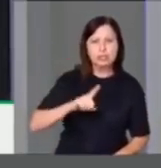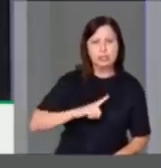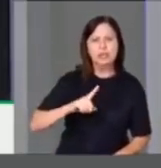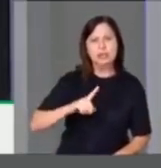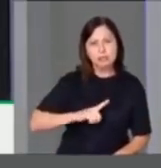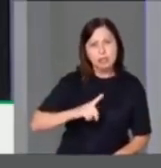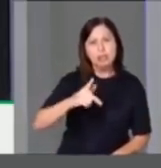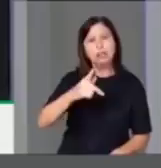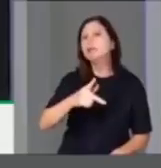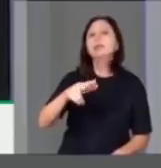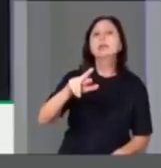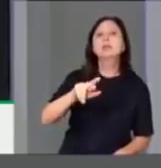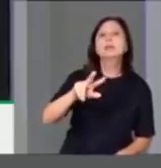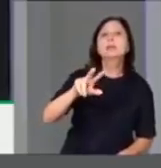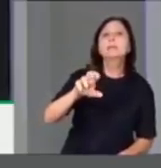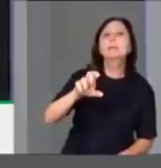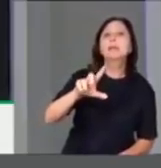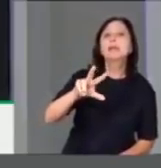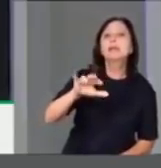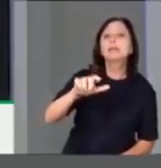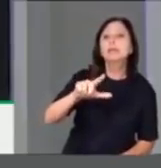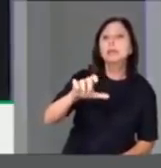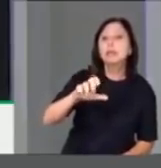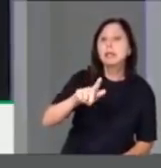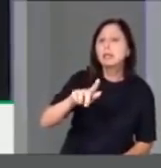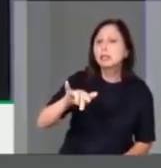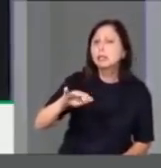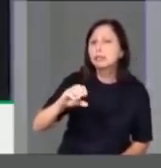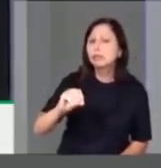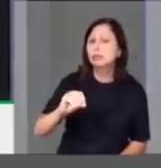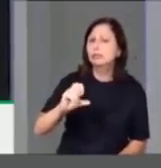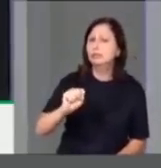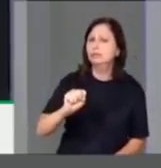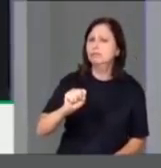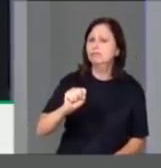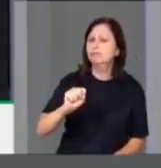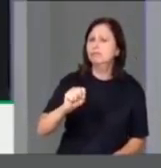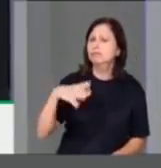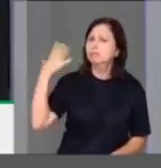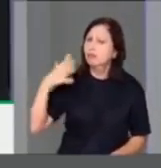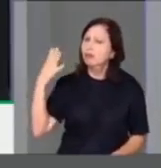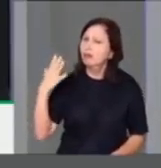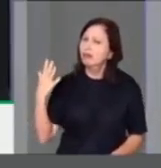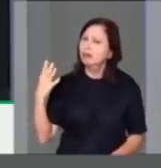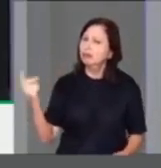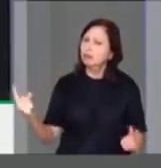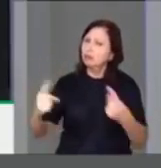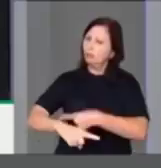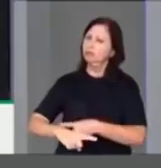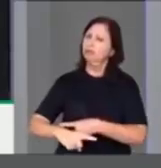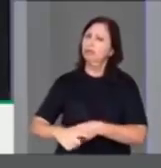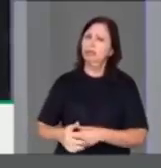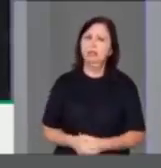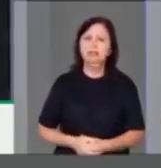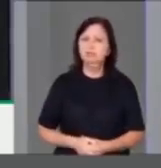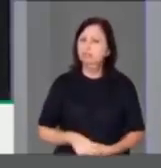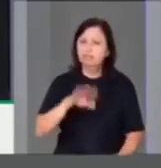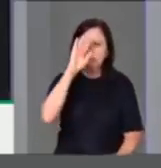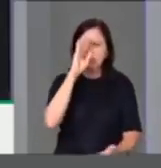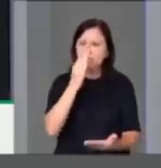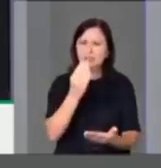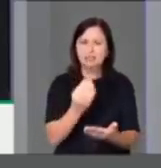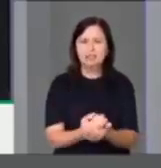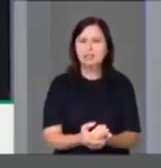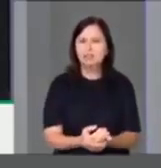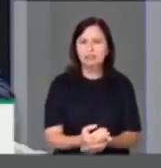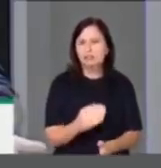esquerda defende? Eu não acho que isso seja nada benéfico para os mais pobres. Eu